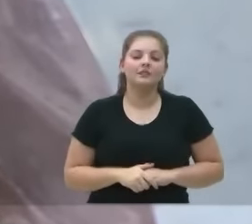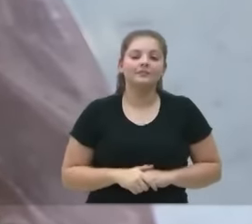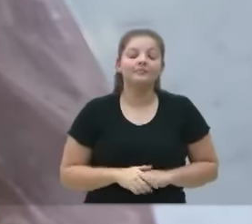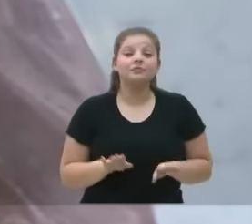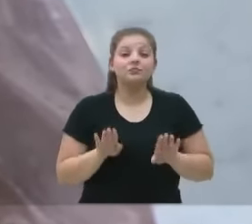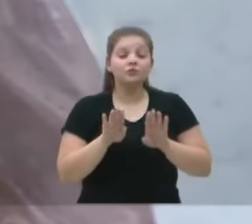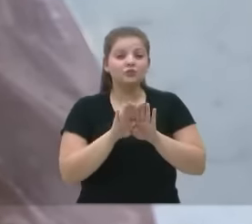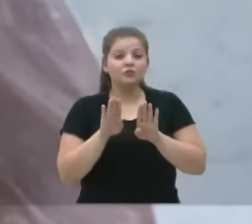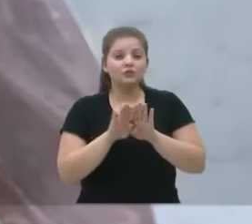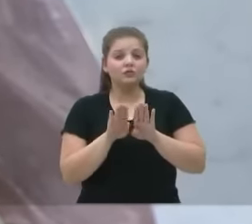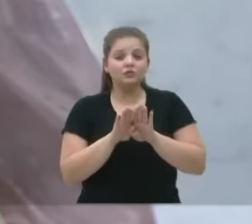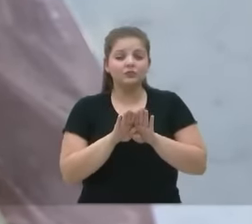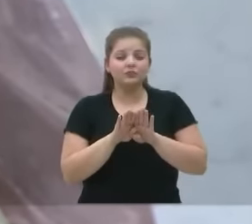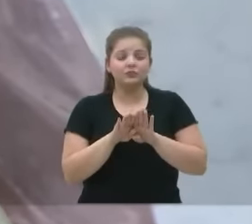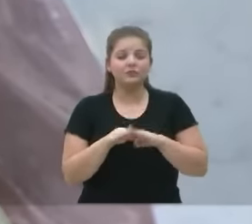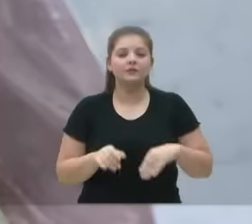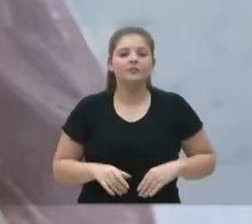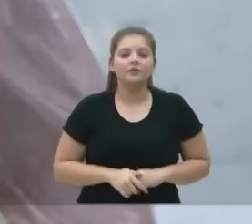Minas Gerais;